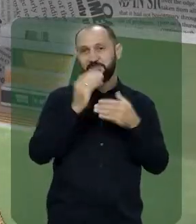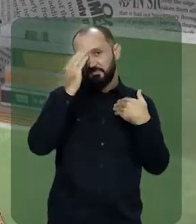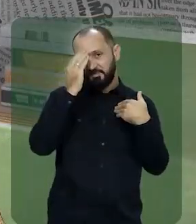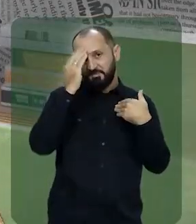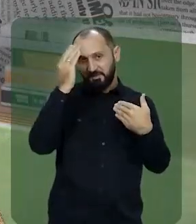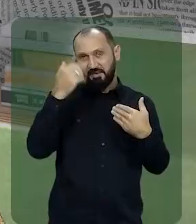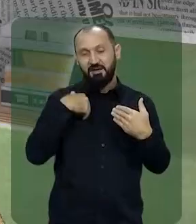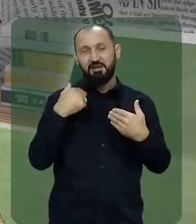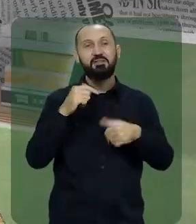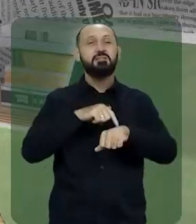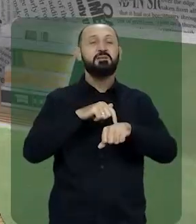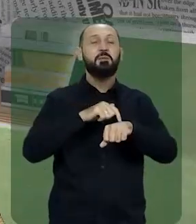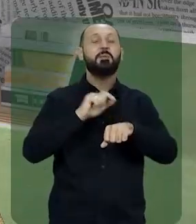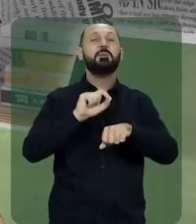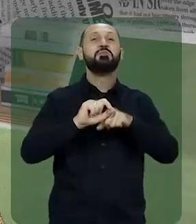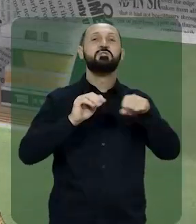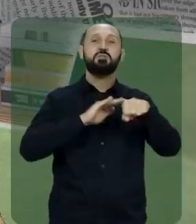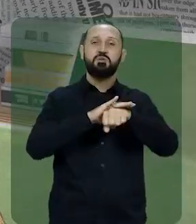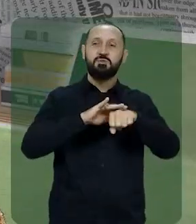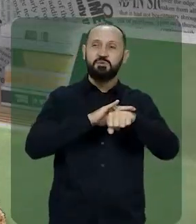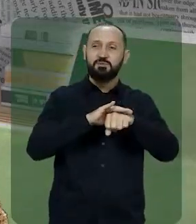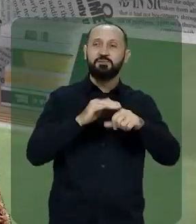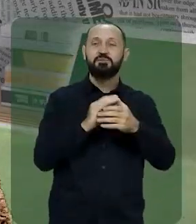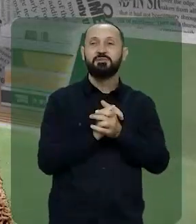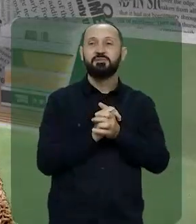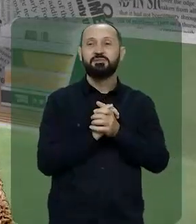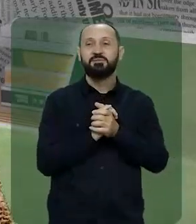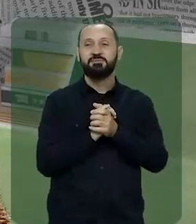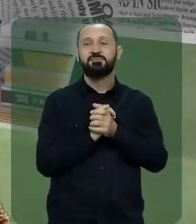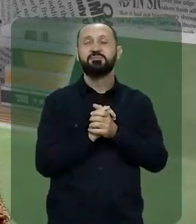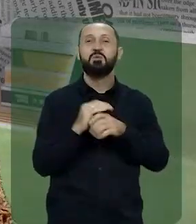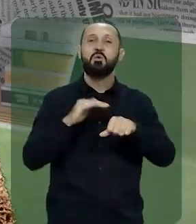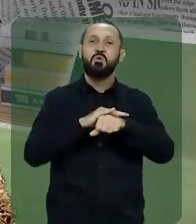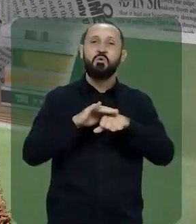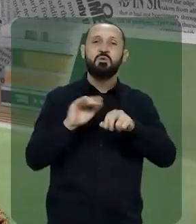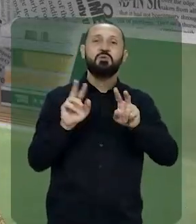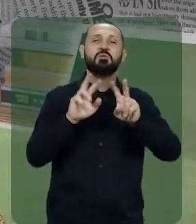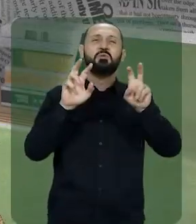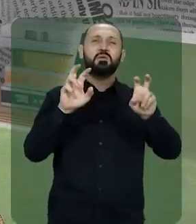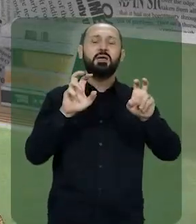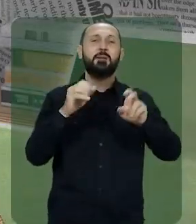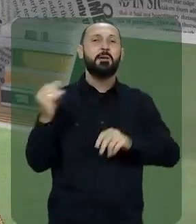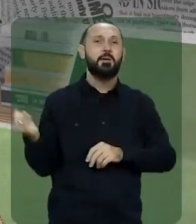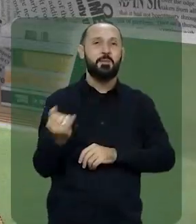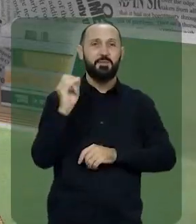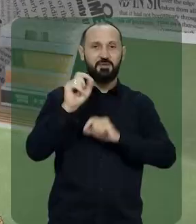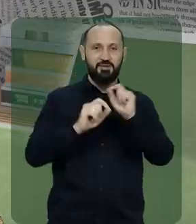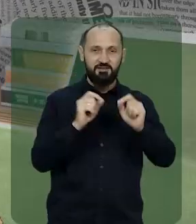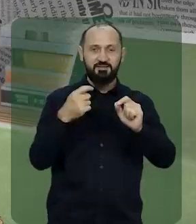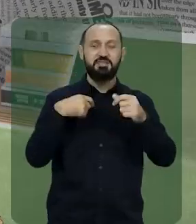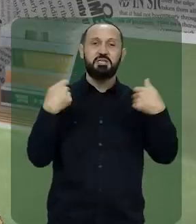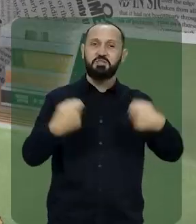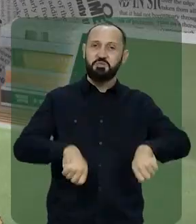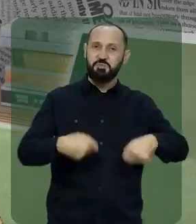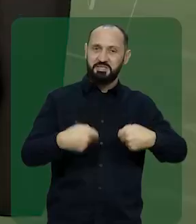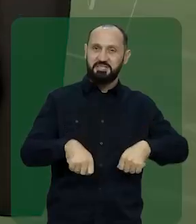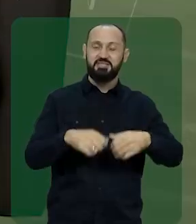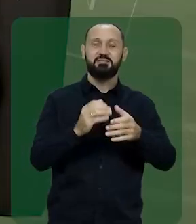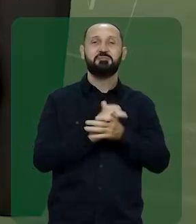Obrigada por nos ouvir nesse momento, falar de uma pauta tão importante e tão